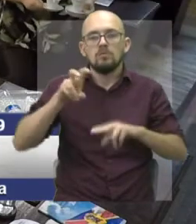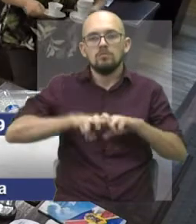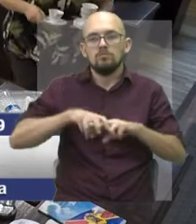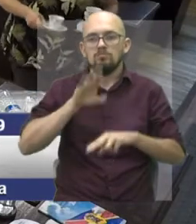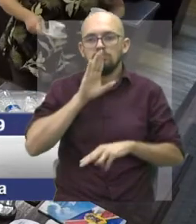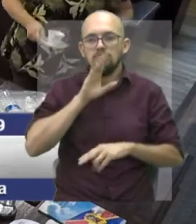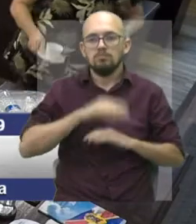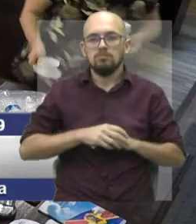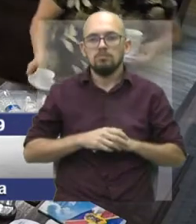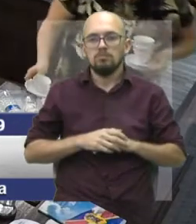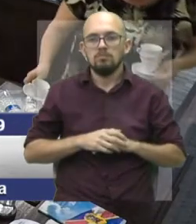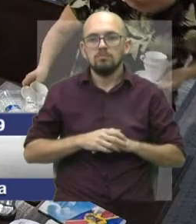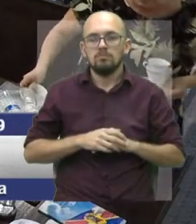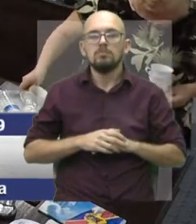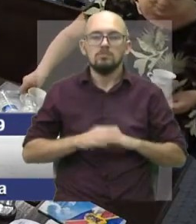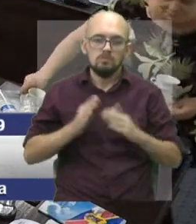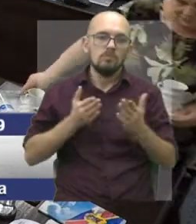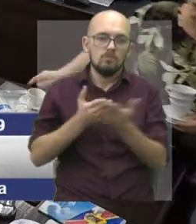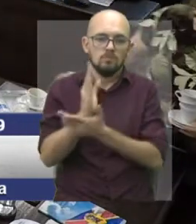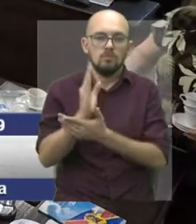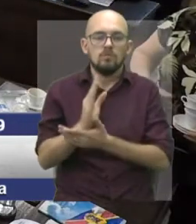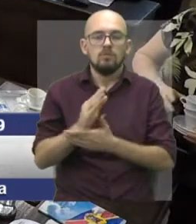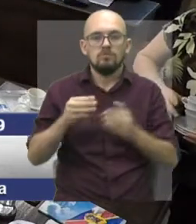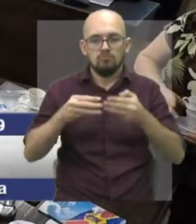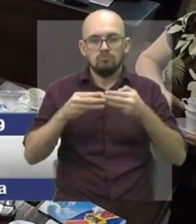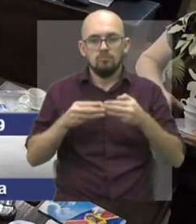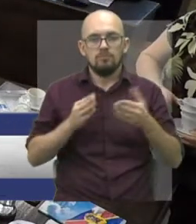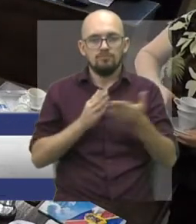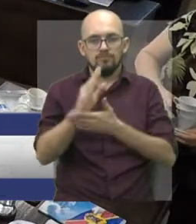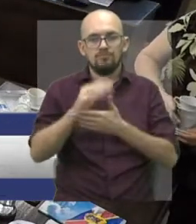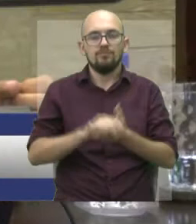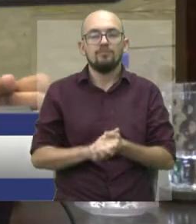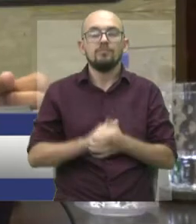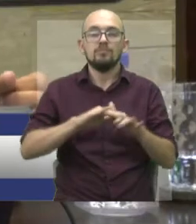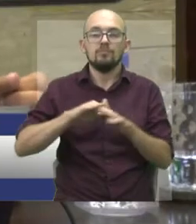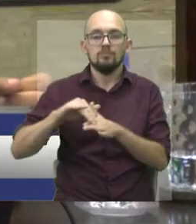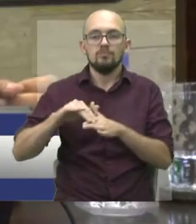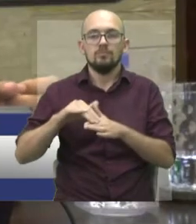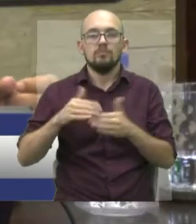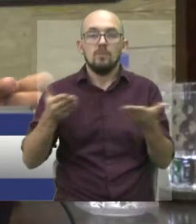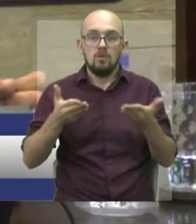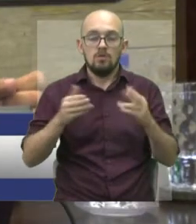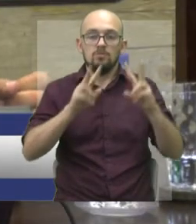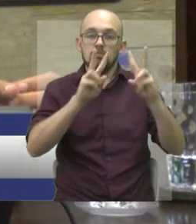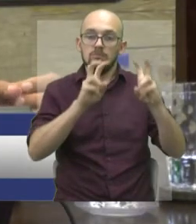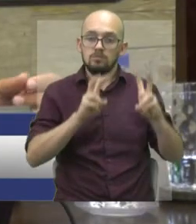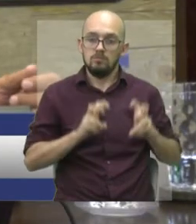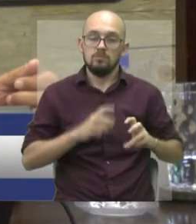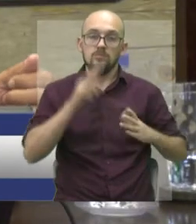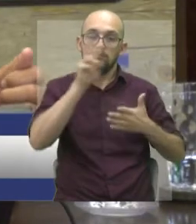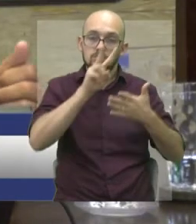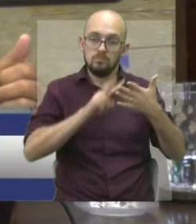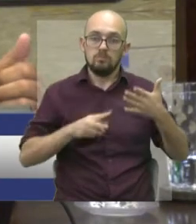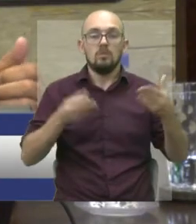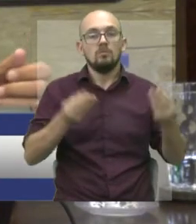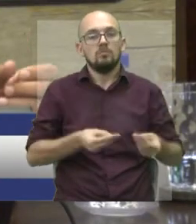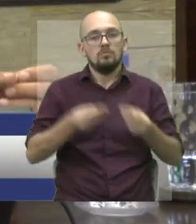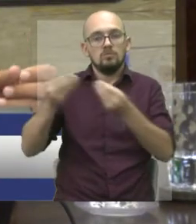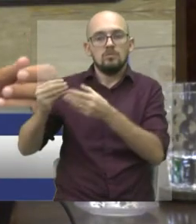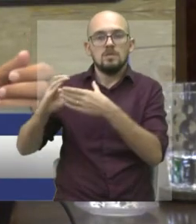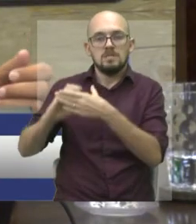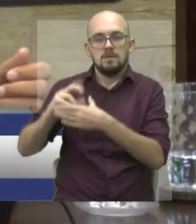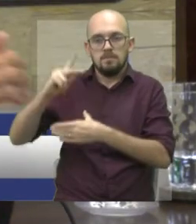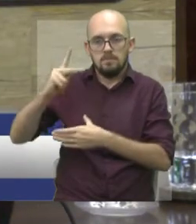como estão. Aprovada a moção. Os projetos objeto de deliberação serão lidos a partir de agora, encaminhados às